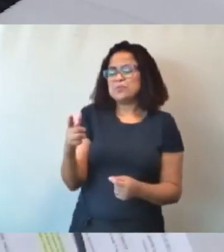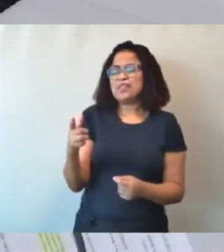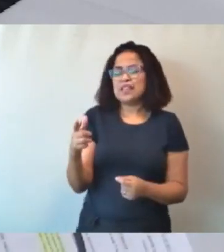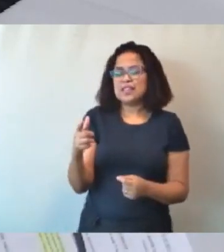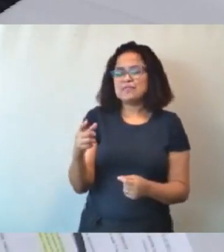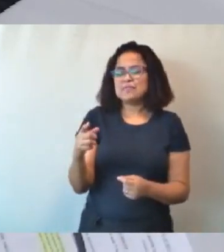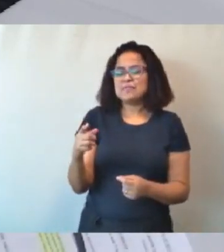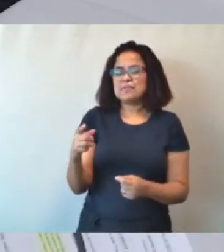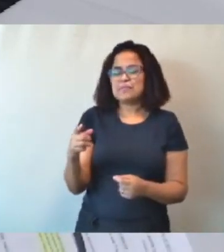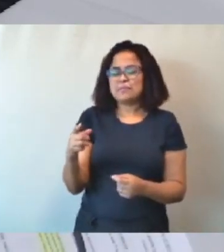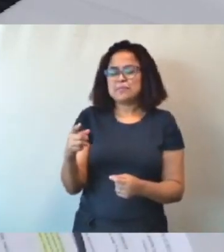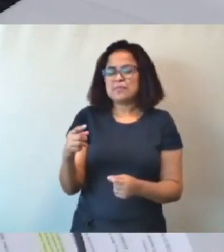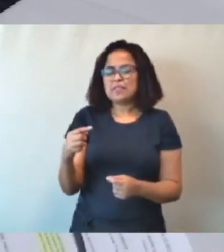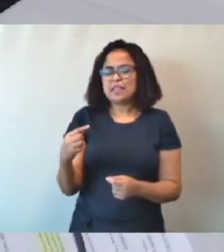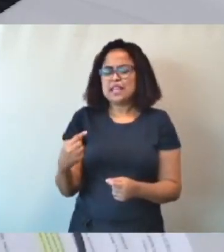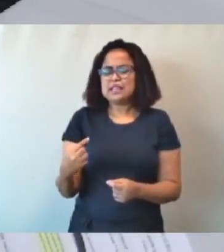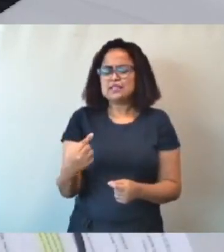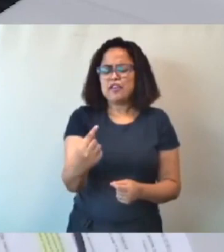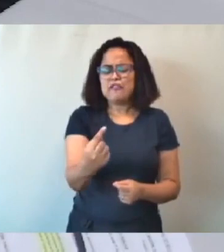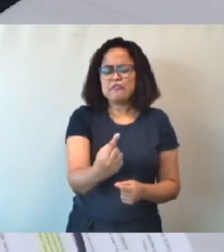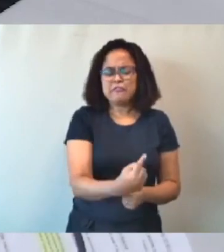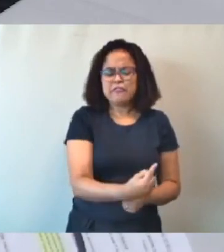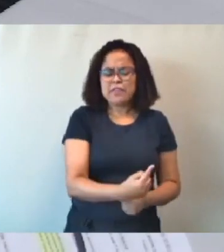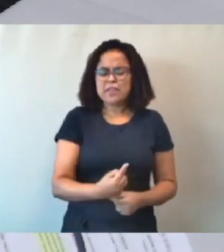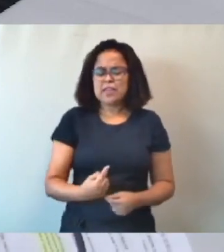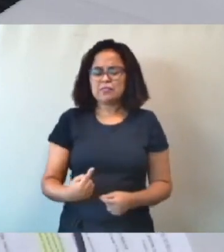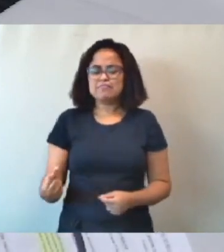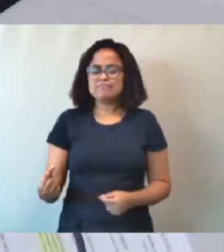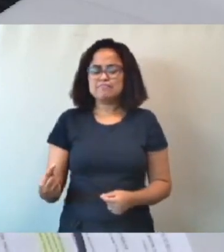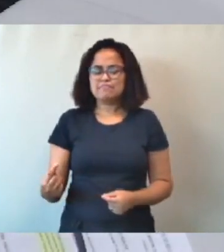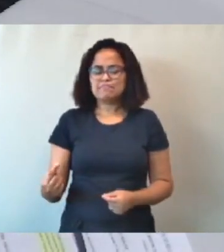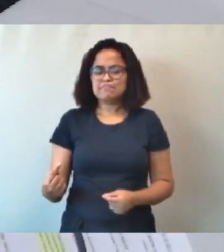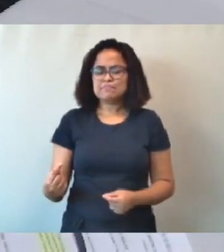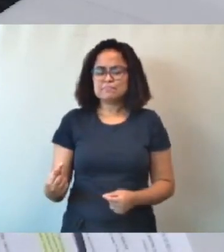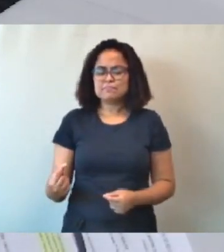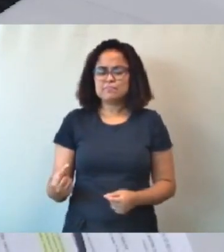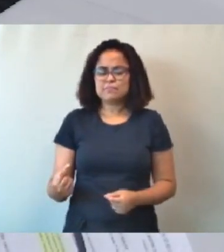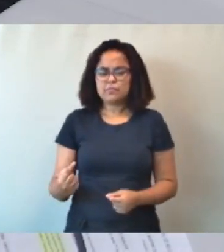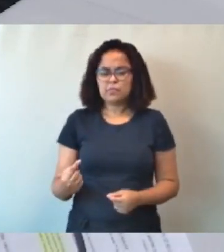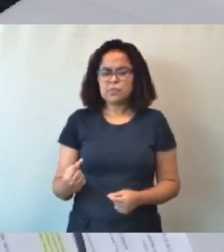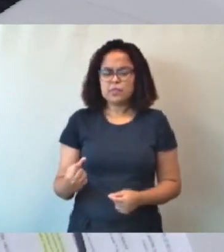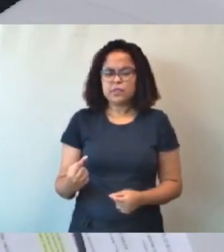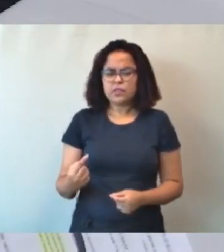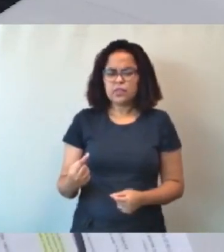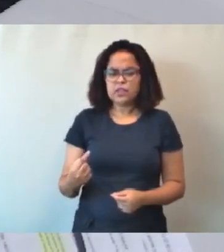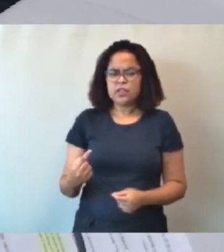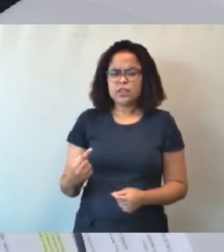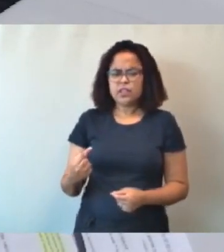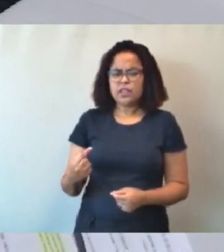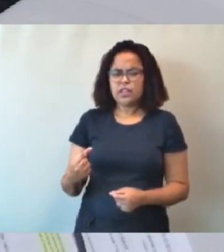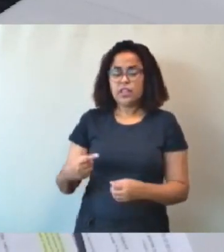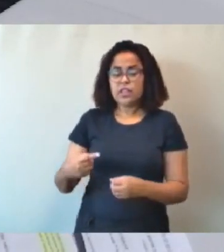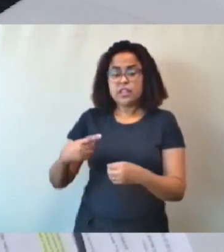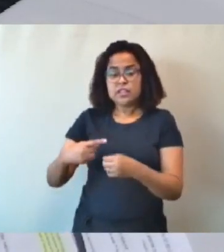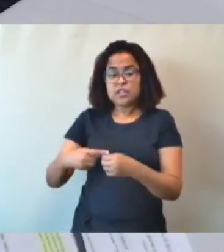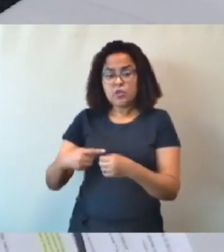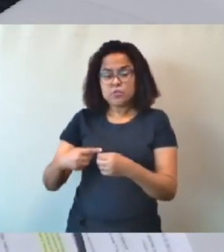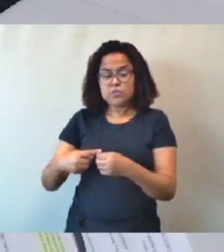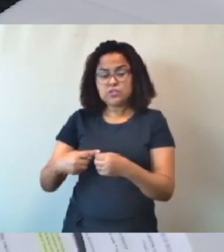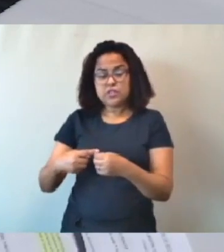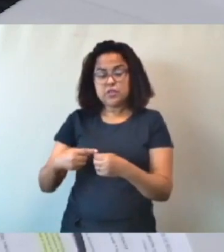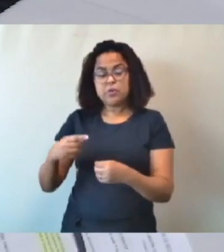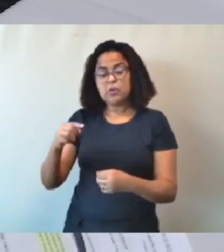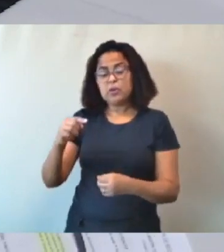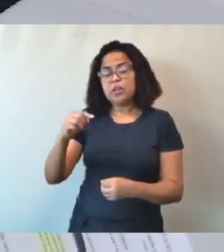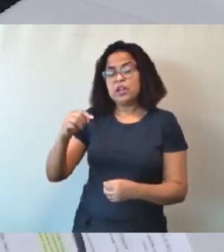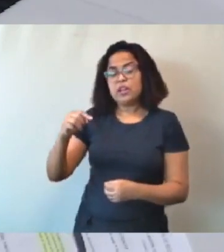consegue concentrar. Tem um município, não sei se é Chapecó, lá no Rio Grande do Sul, Paraná, não me lembro, Santa Catarina.